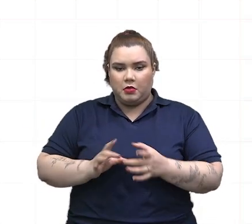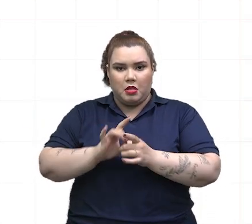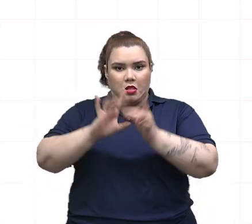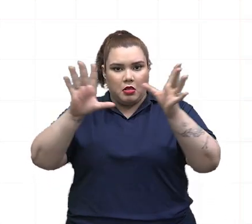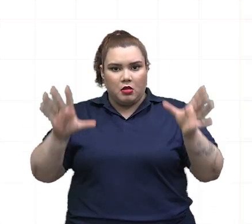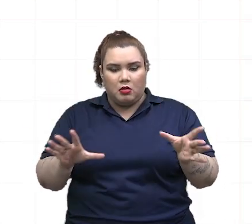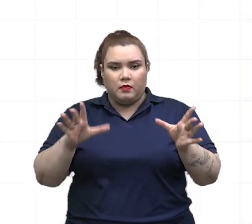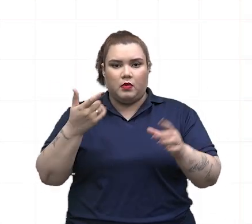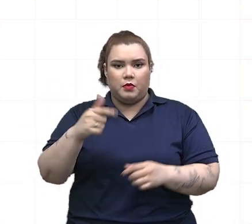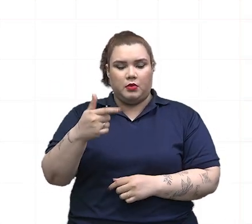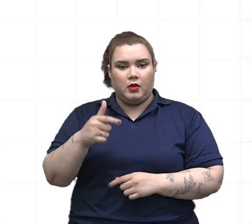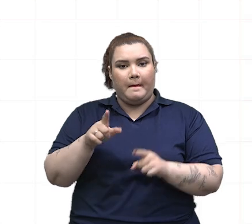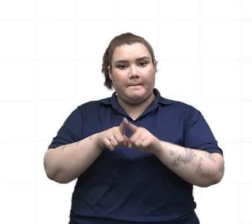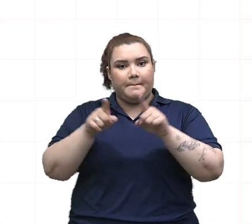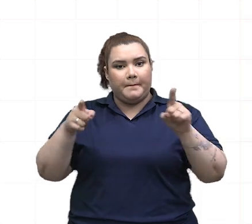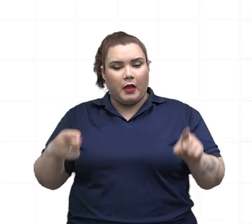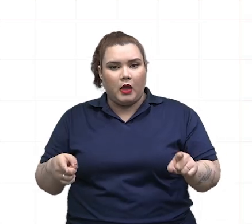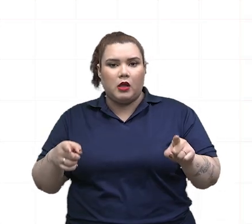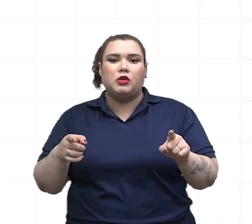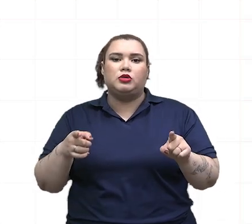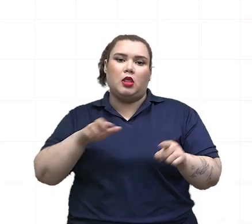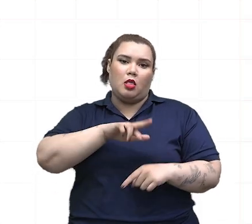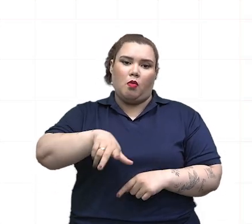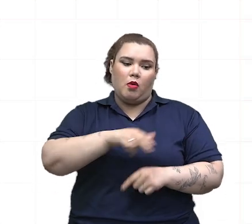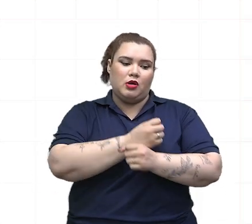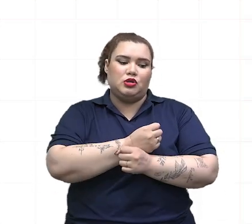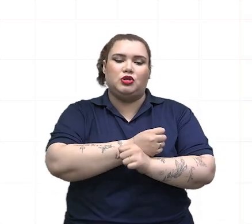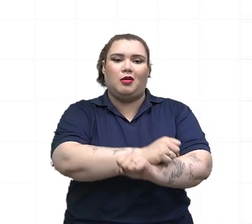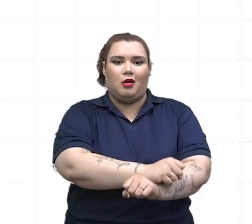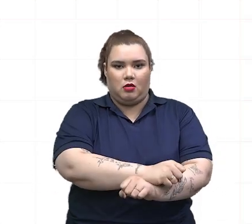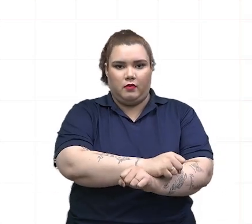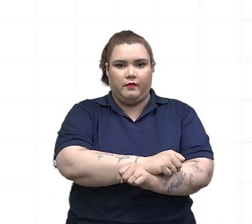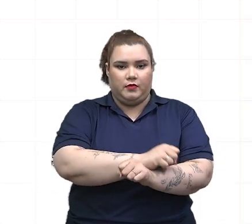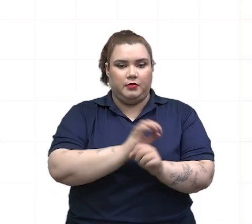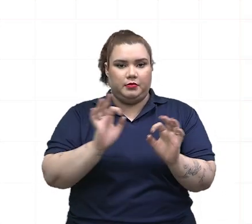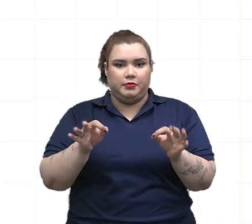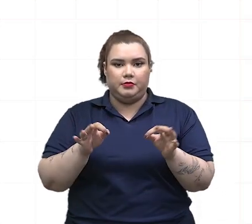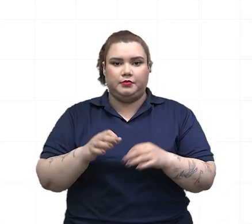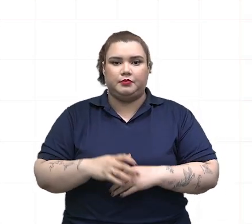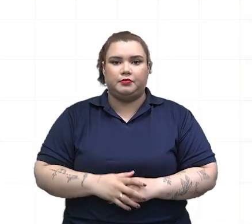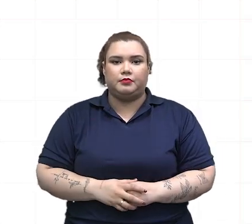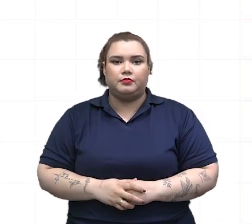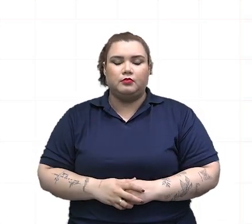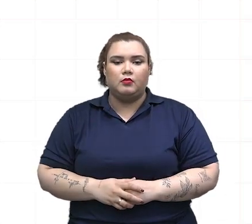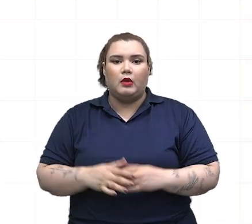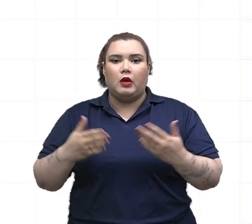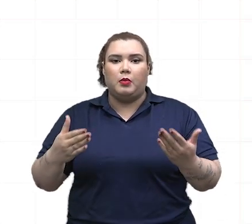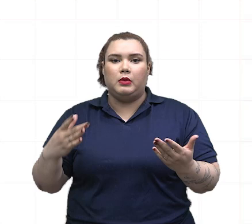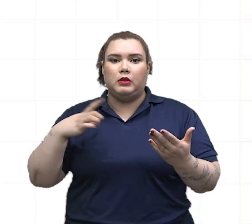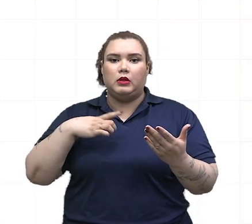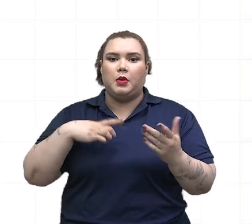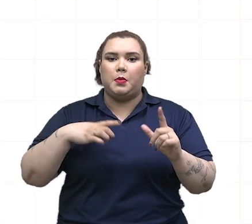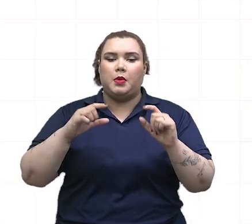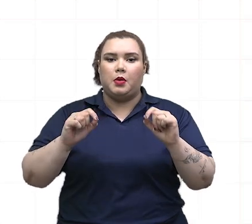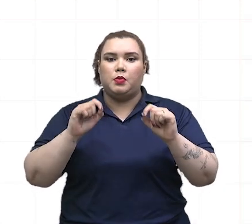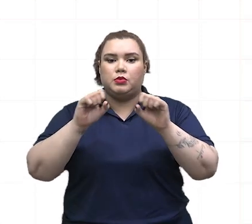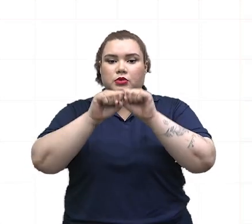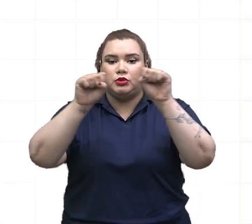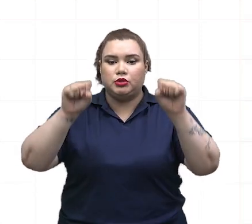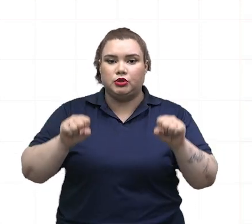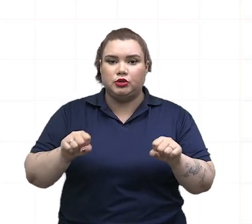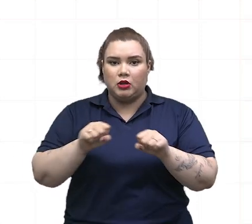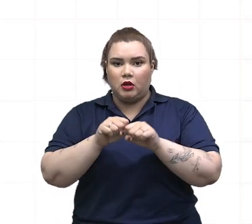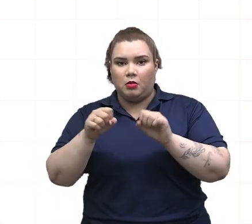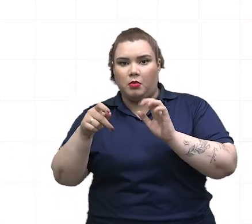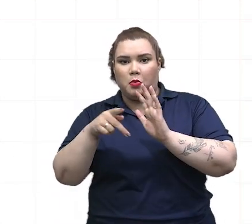liberdade, mas também não eram escravizados. Tá? Havia um sistema de deveres